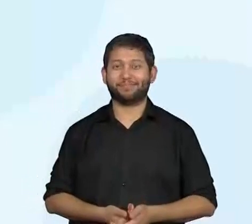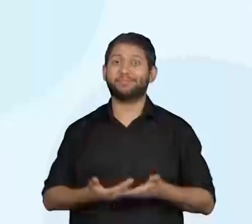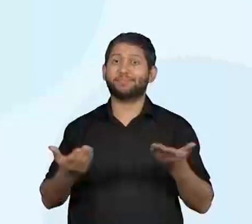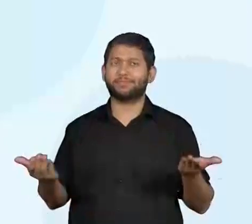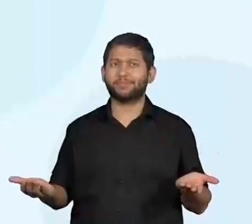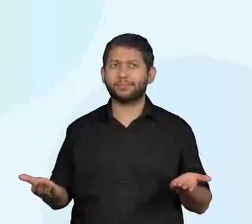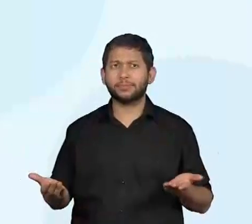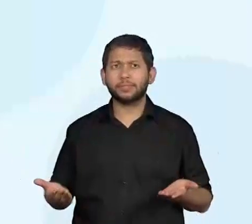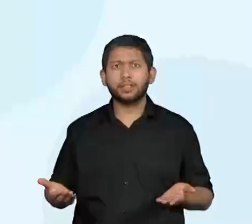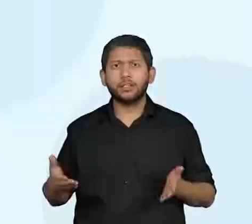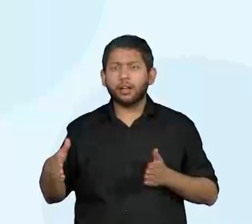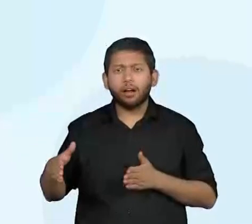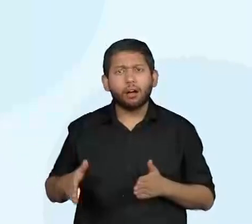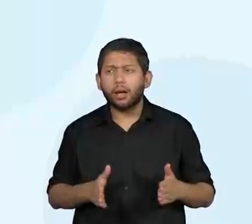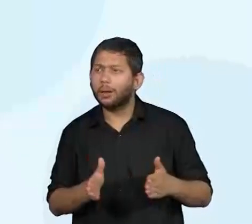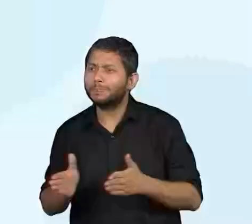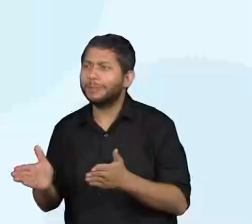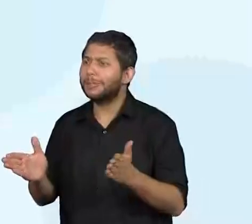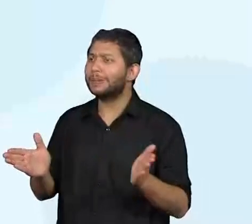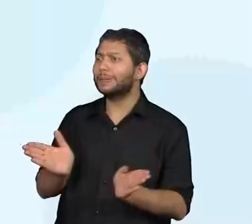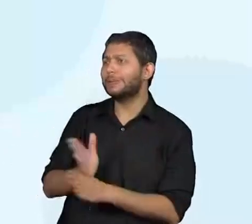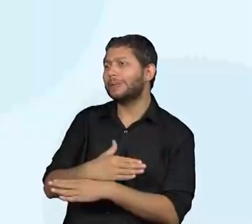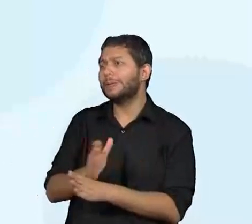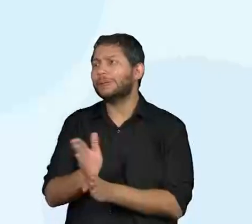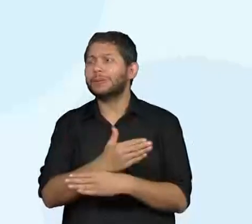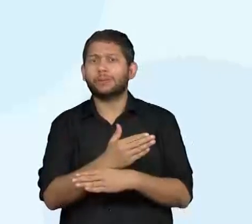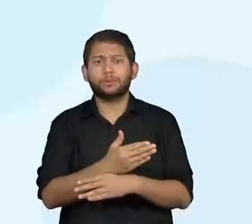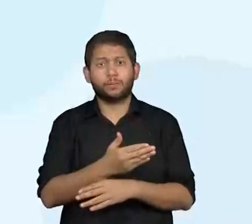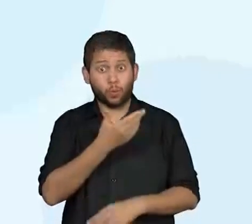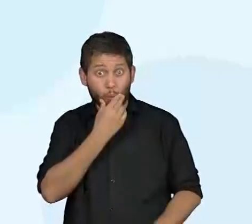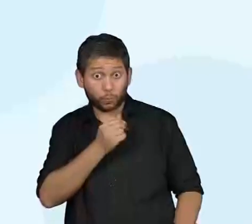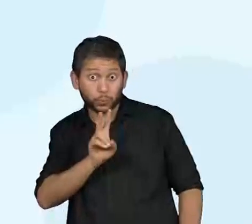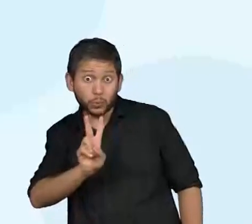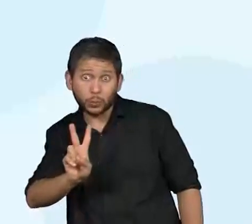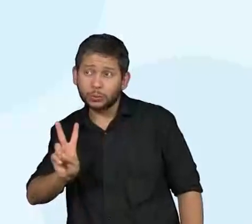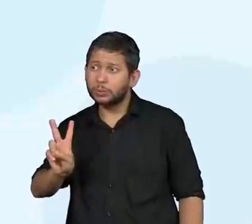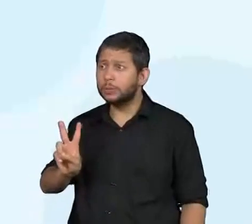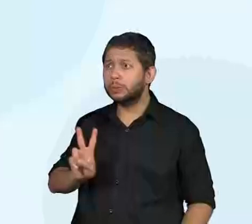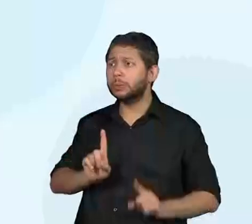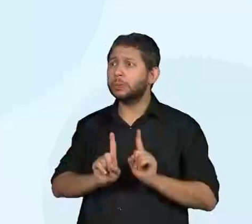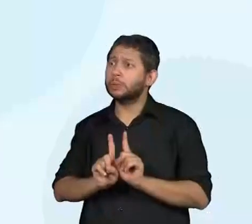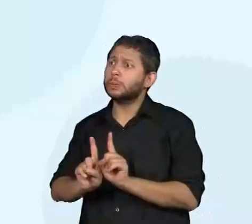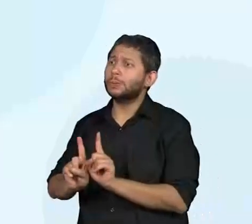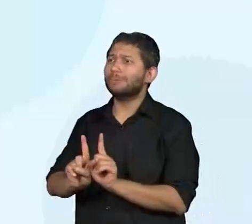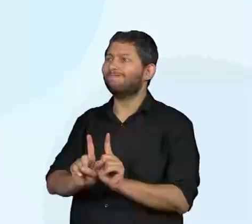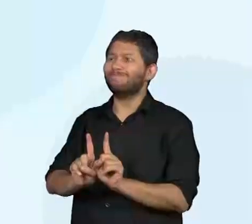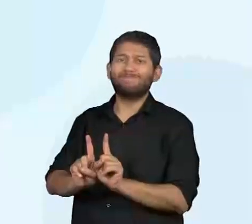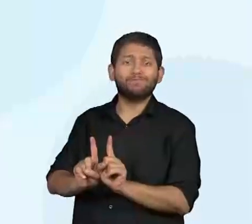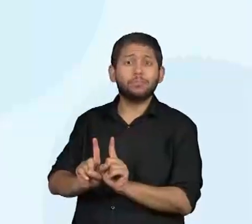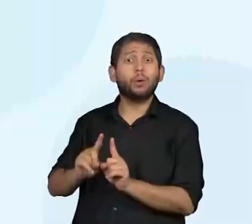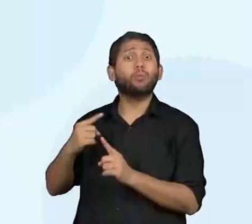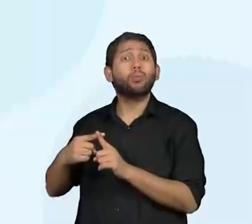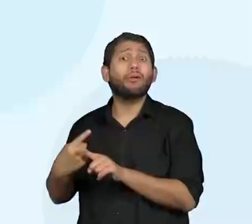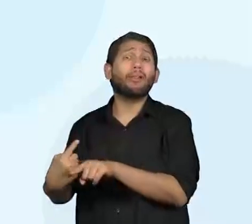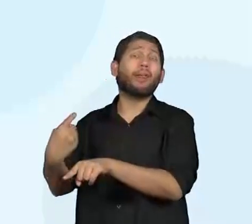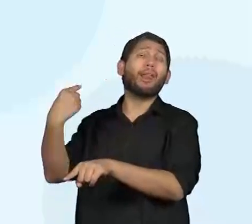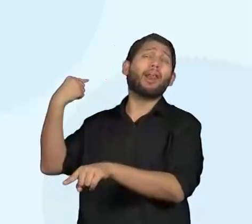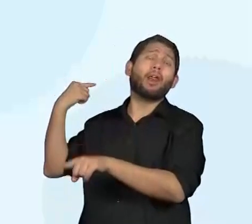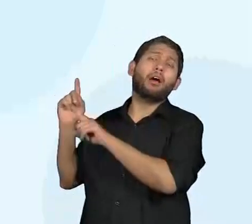Tendo perdido o caminho, 2 companheiros que caminhavam, depois de terem